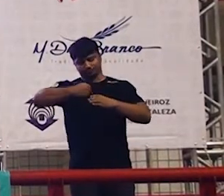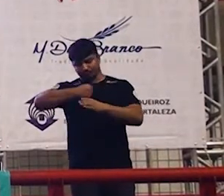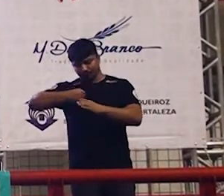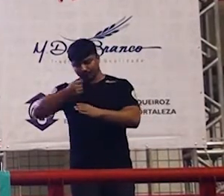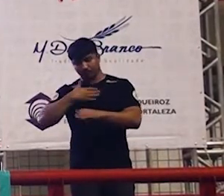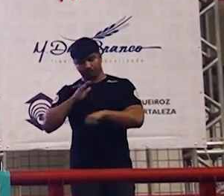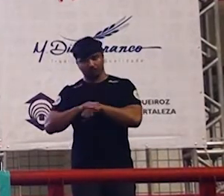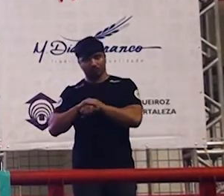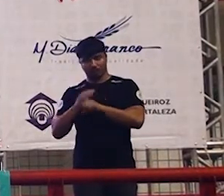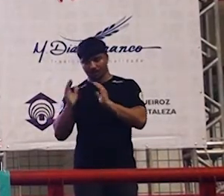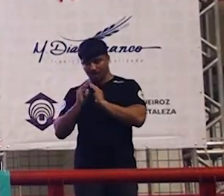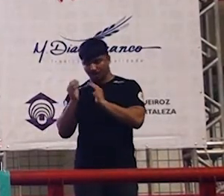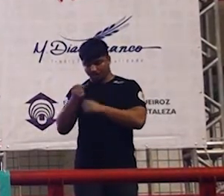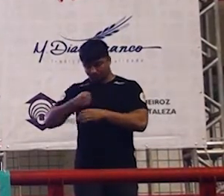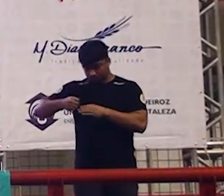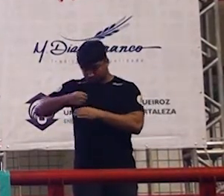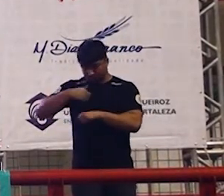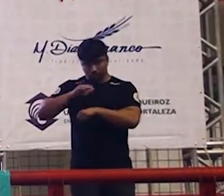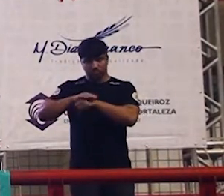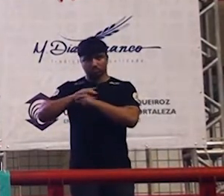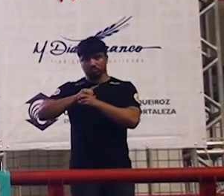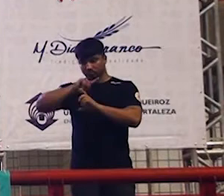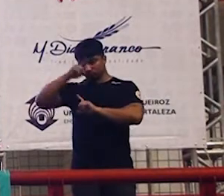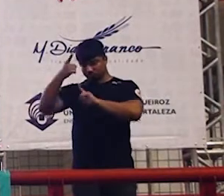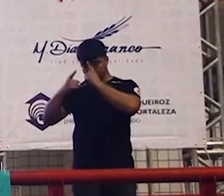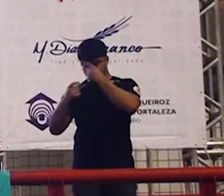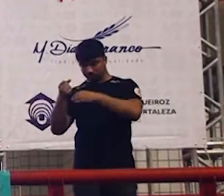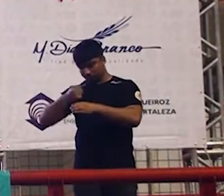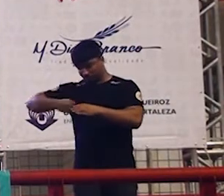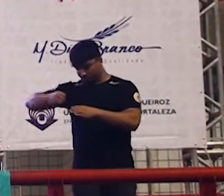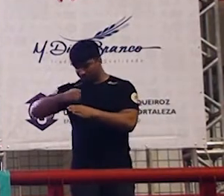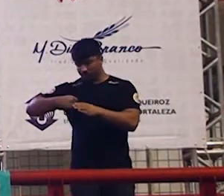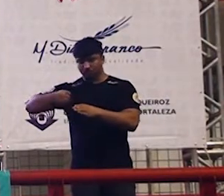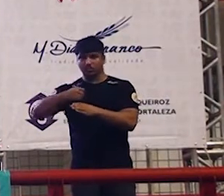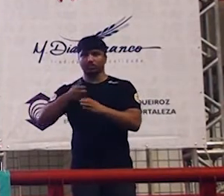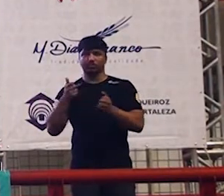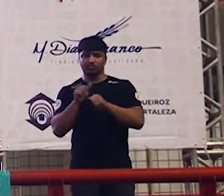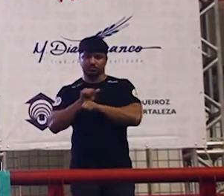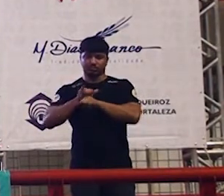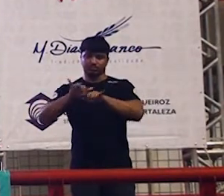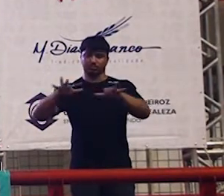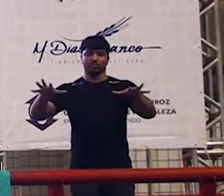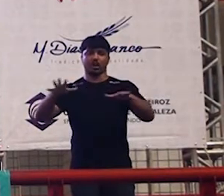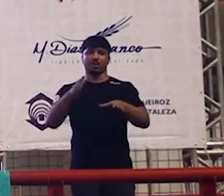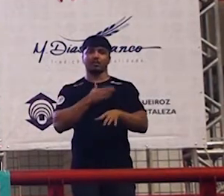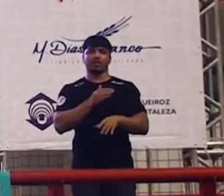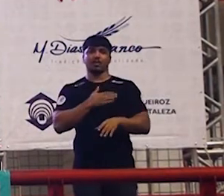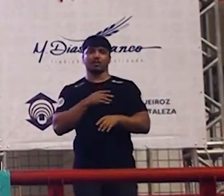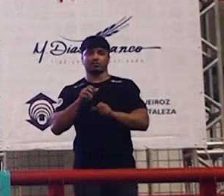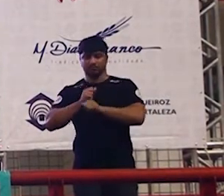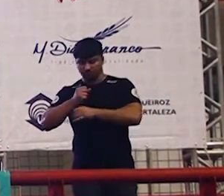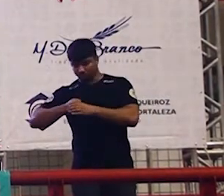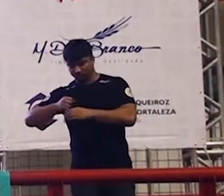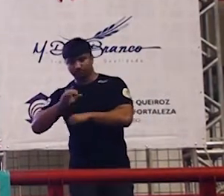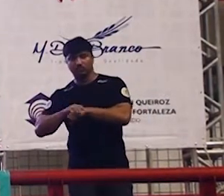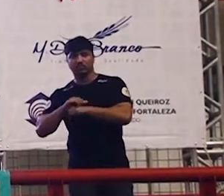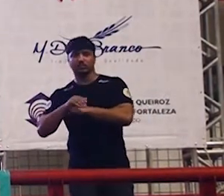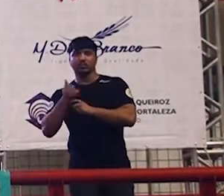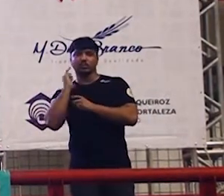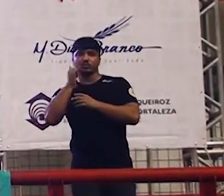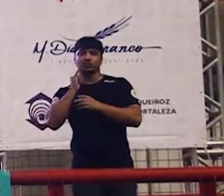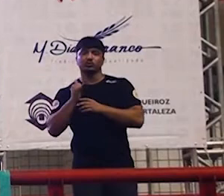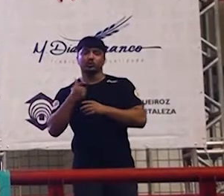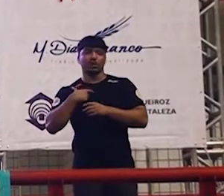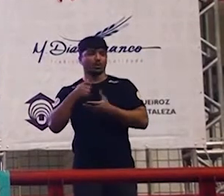criando as minhas receitas. Eu crio um blog e no meu blog eu compartilho com as pessoas as minhas receitas. Eu